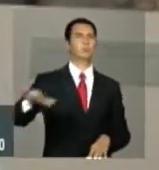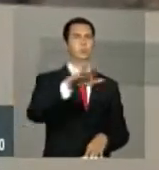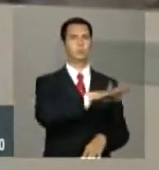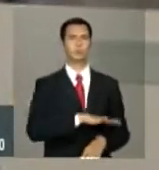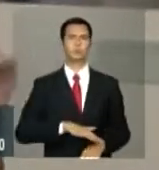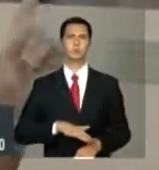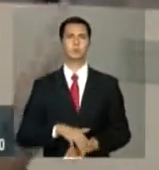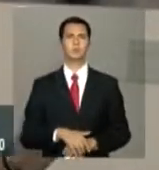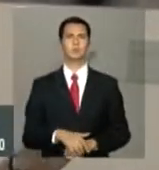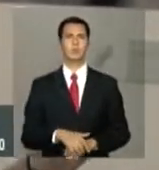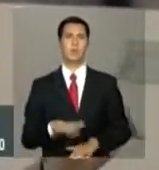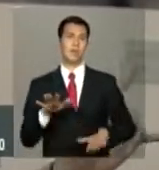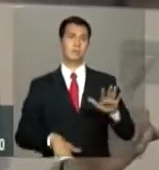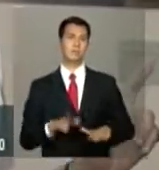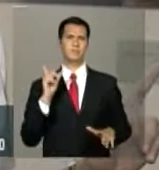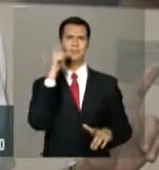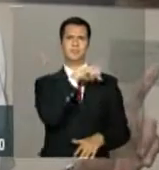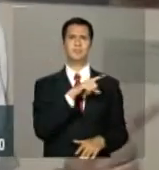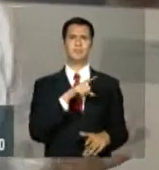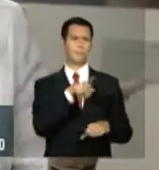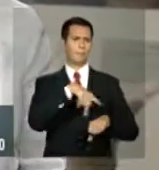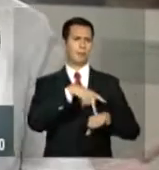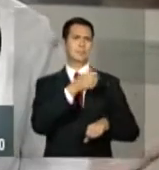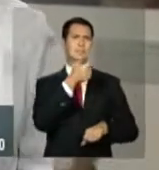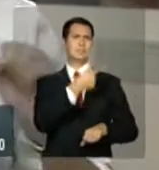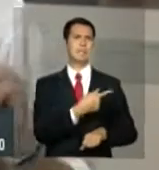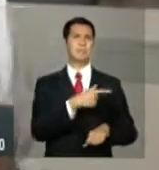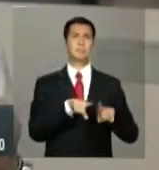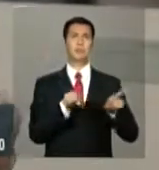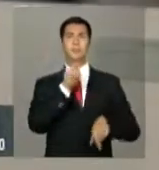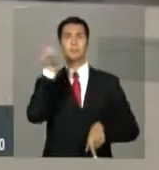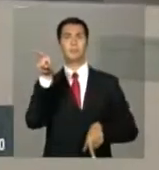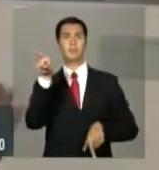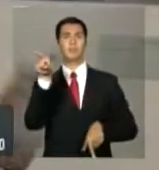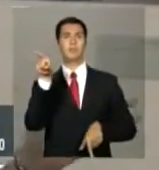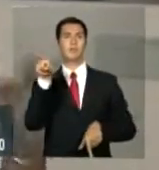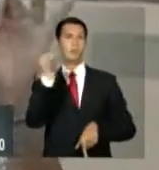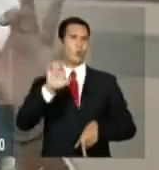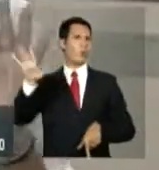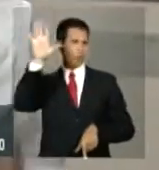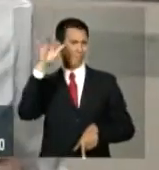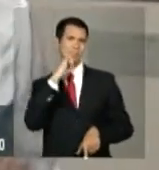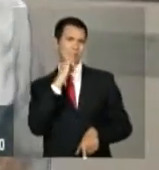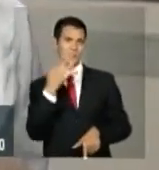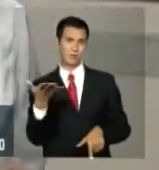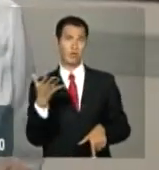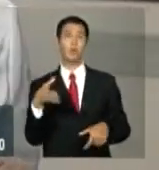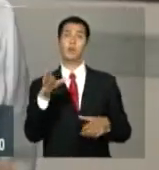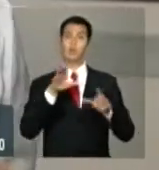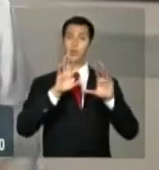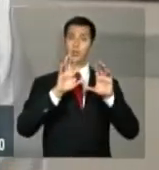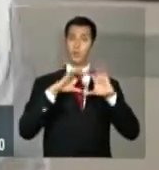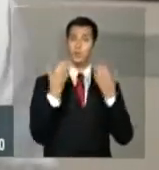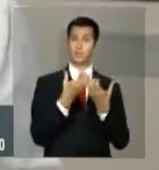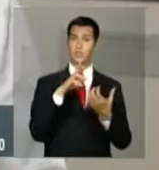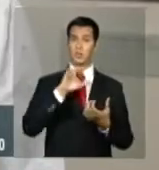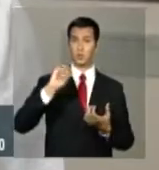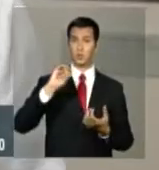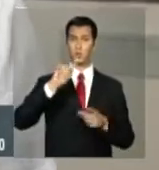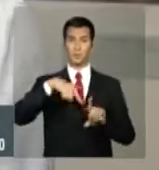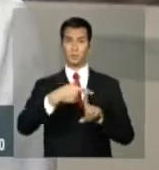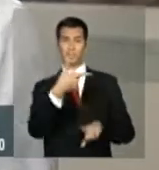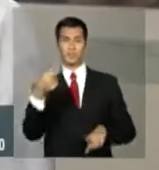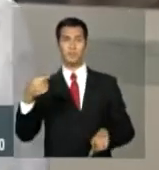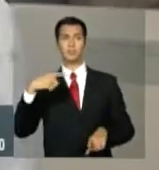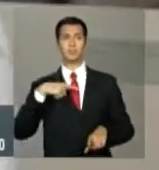um consenso entre 17 países. Nós estamos vendo isso da União Europeia. Nós estamos falando de 191. Então, eu